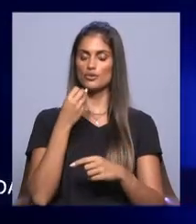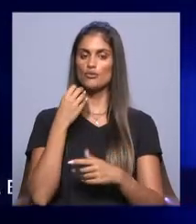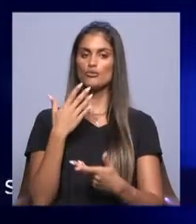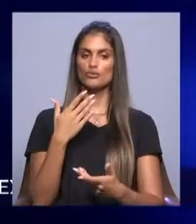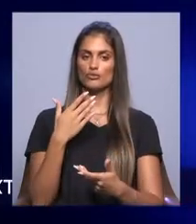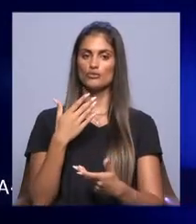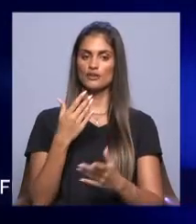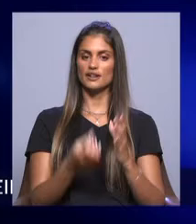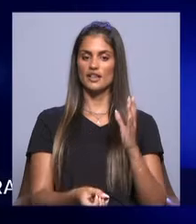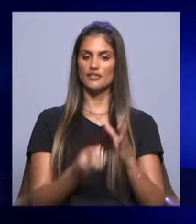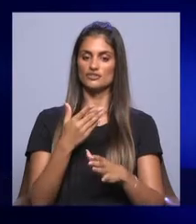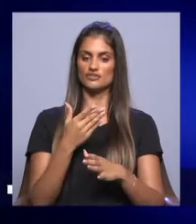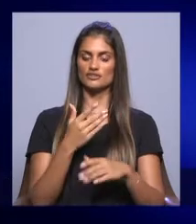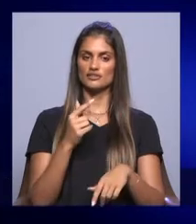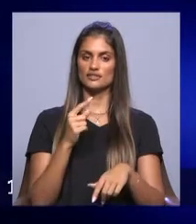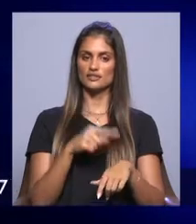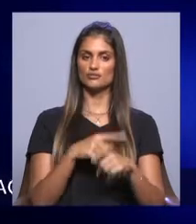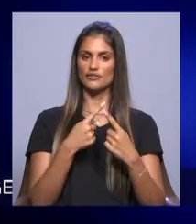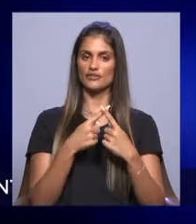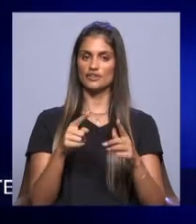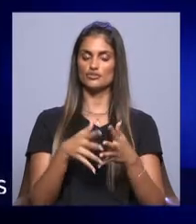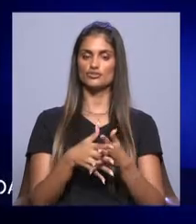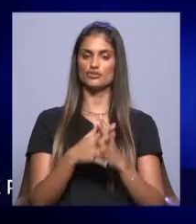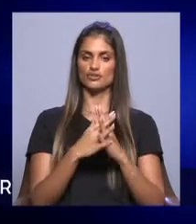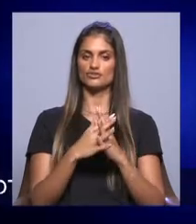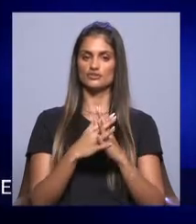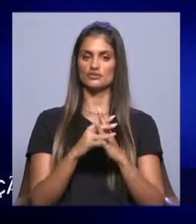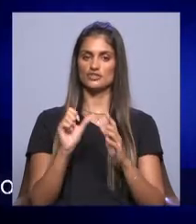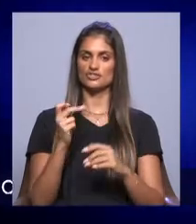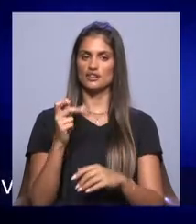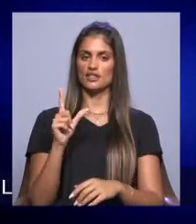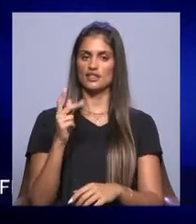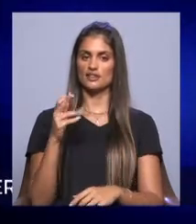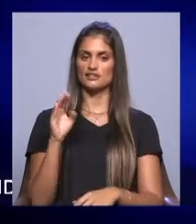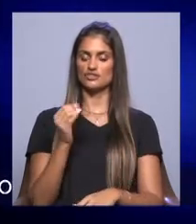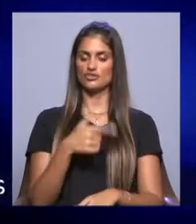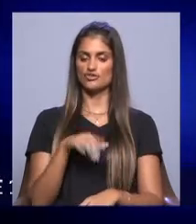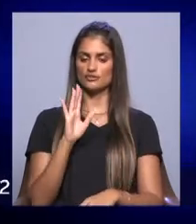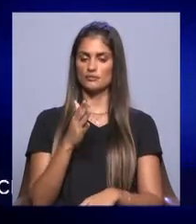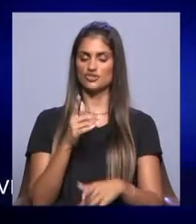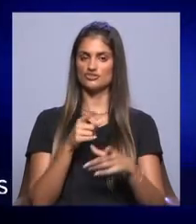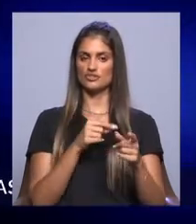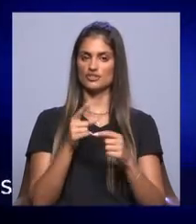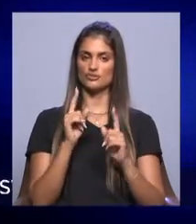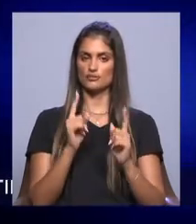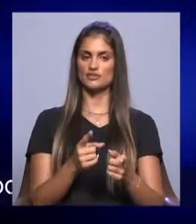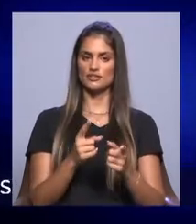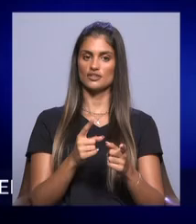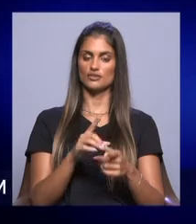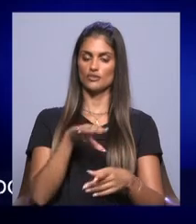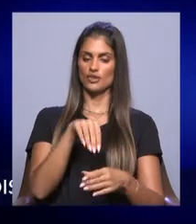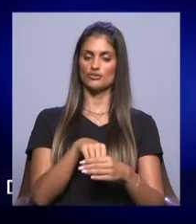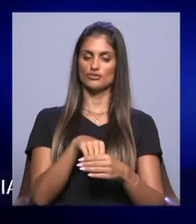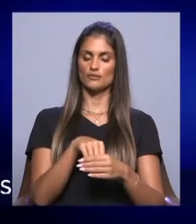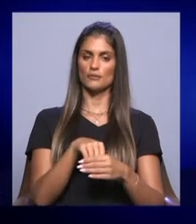são criadas em tempos diferentes as estruturas das próprias galáxias. Nós sabemos que a formação de estrelas começa do interior